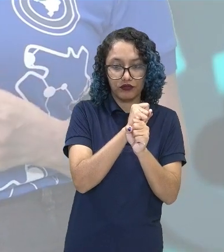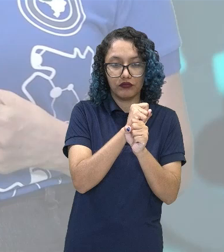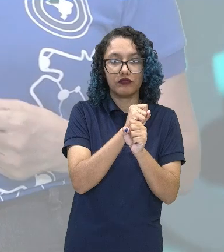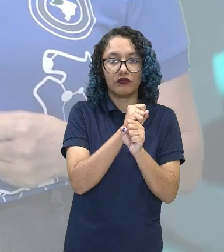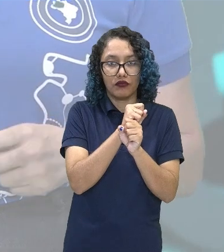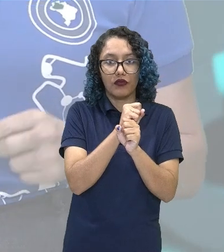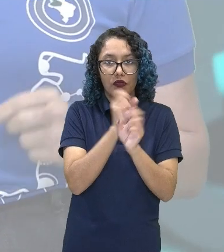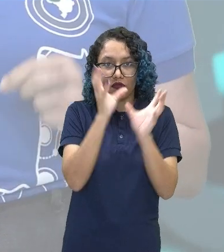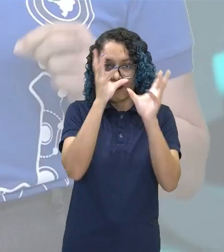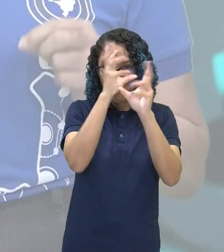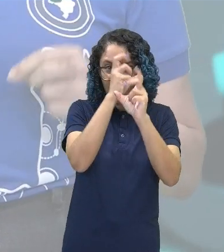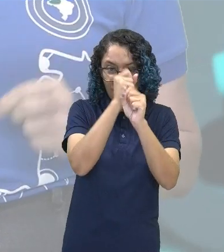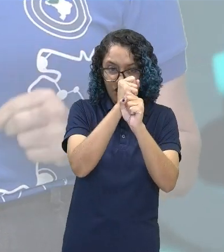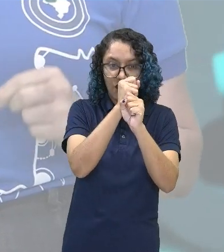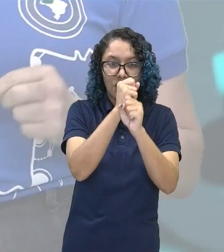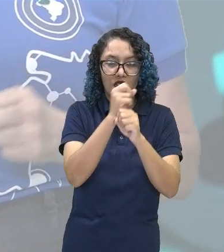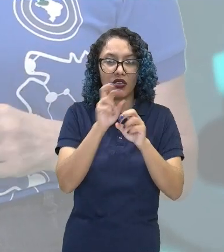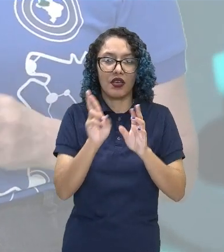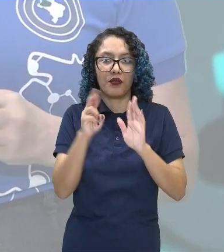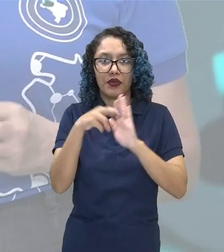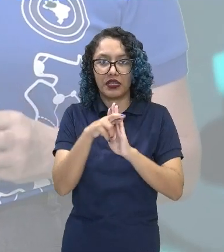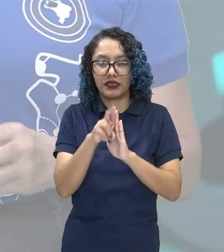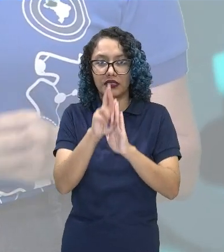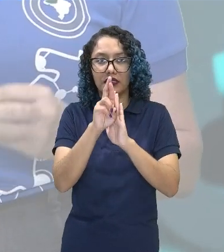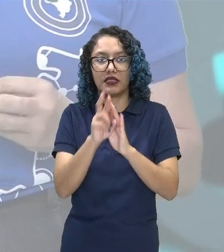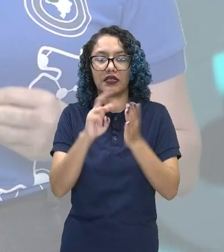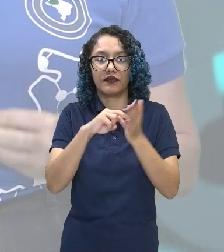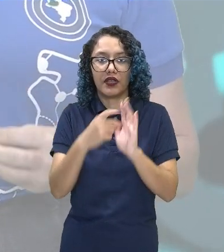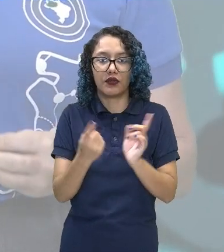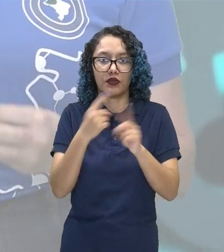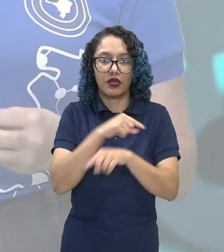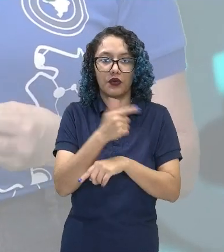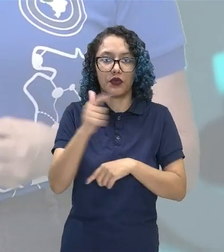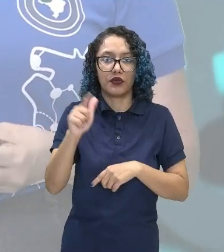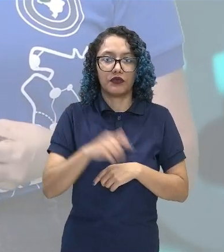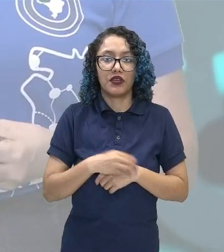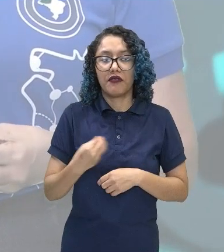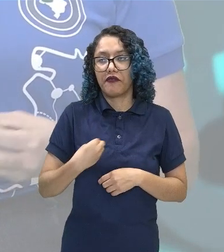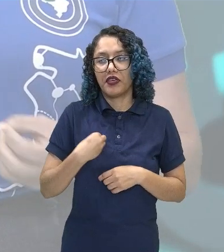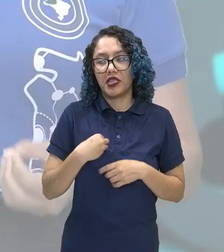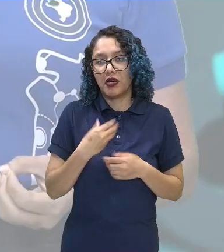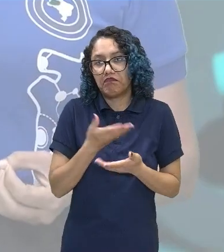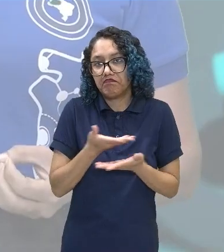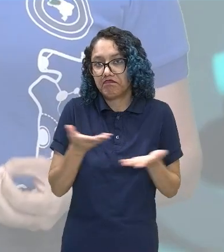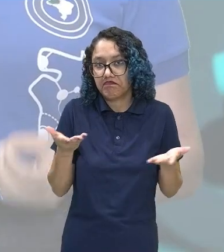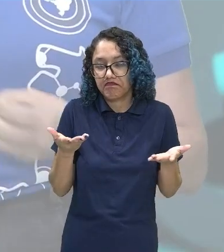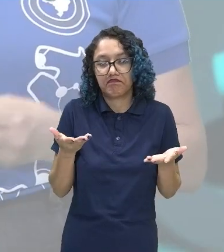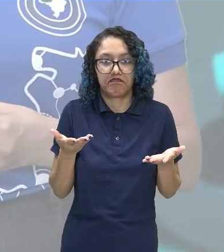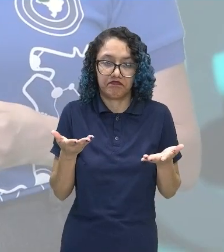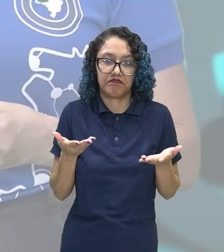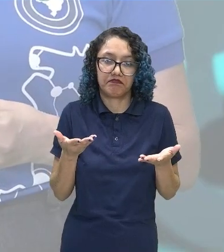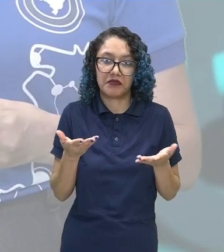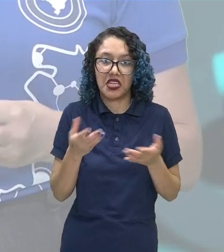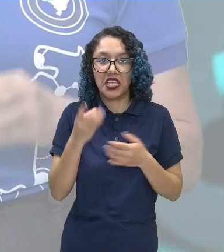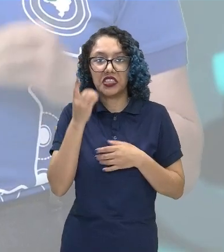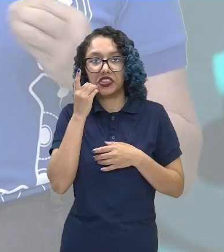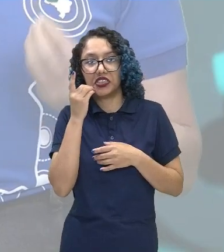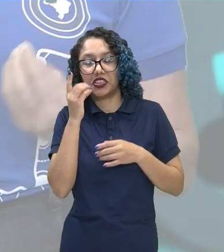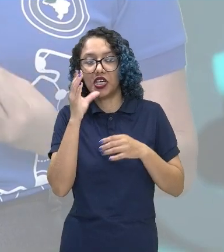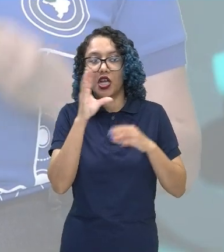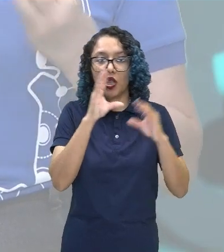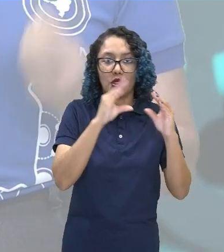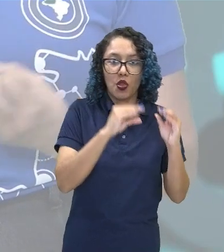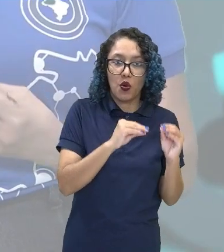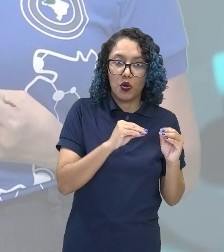sentidos opostos. A vida é mesmo assim, dia e noite, não e sim. Quais são